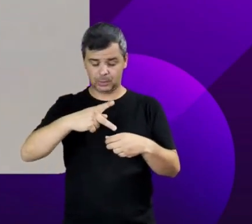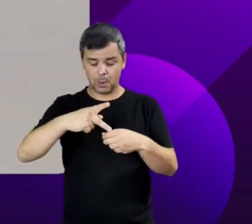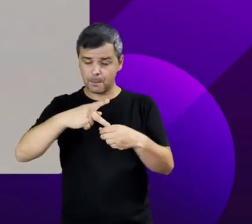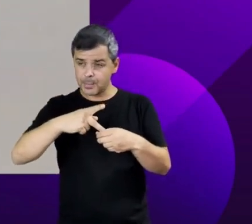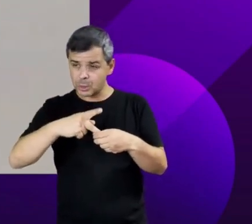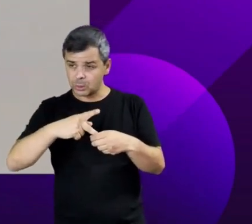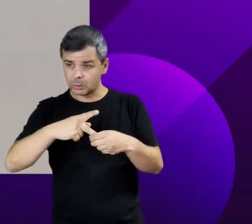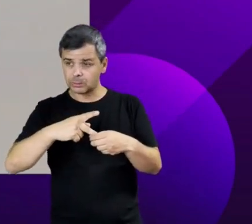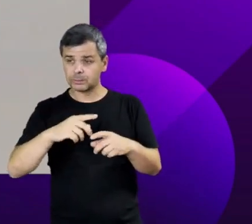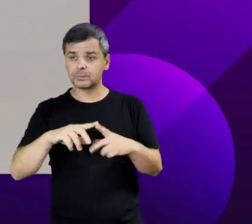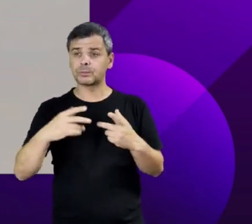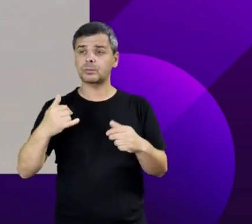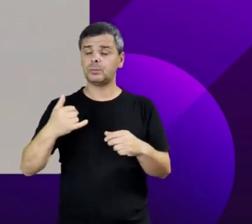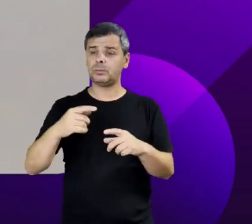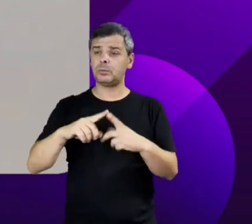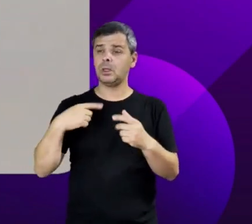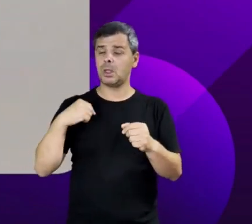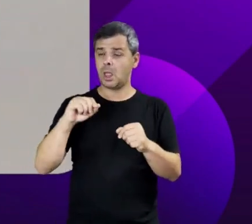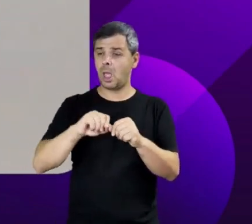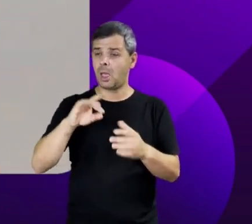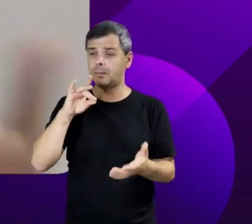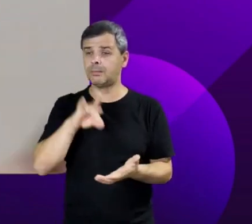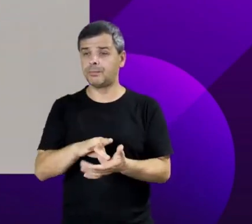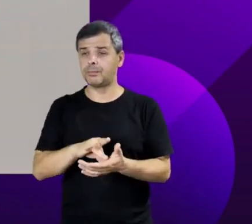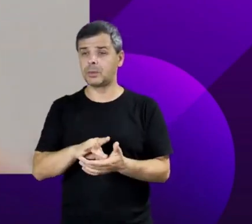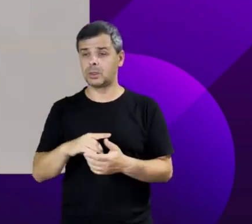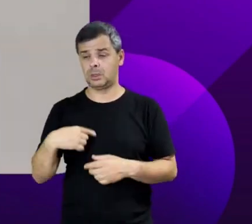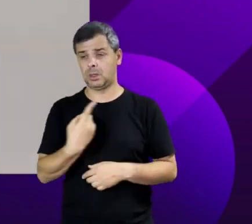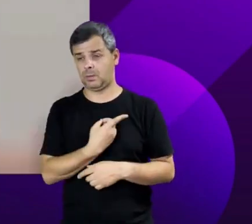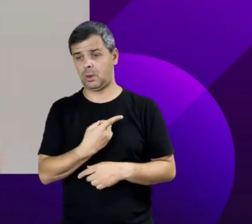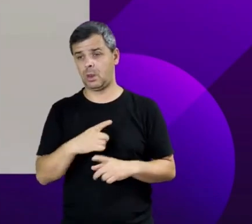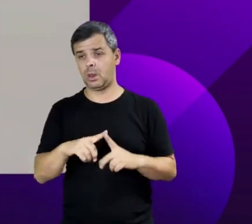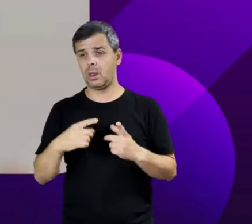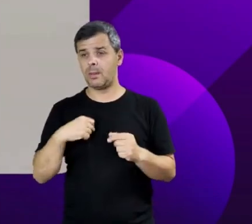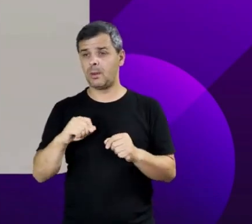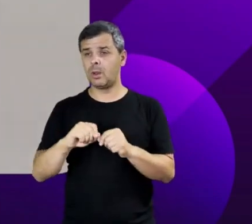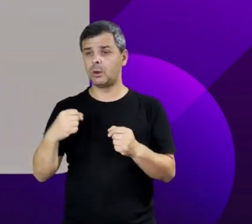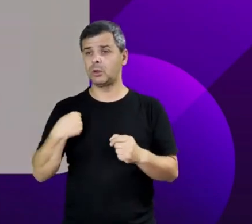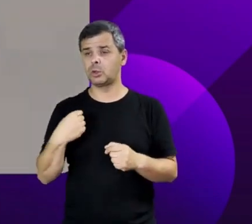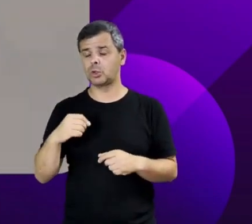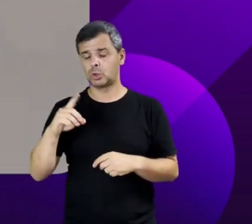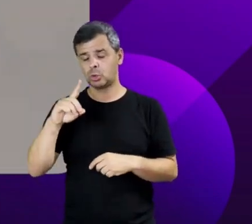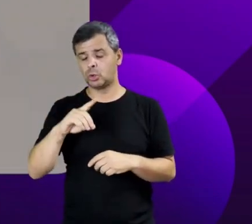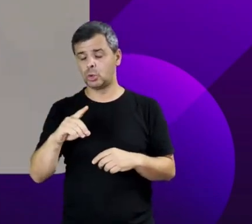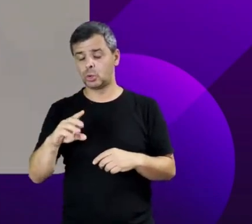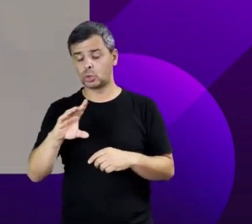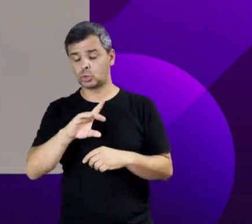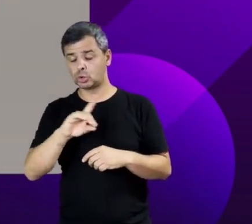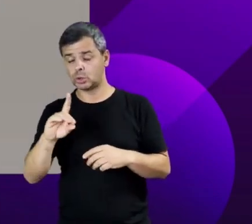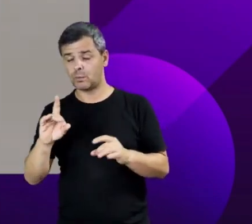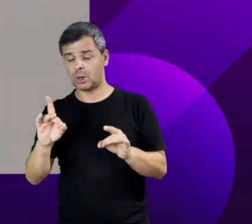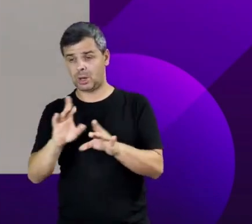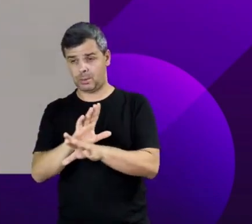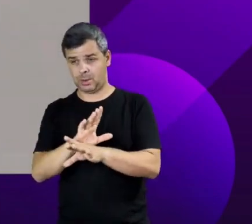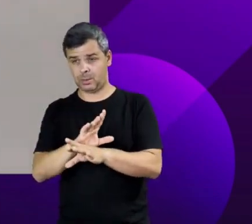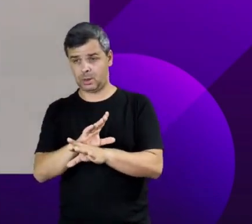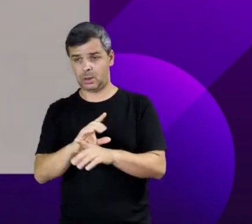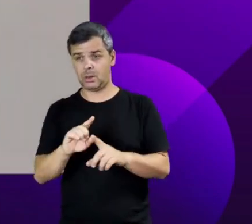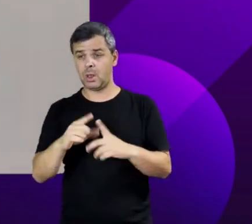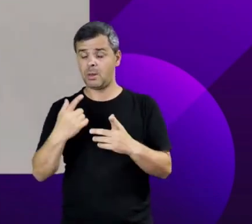petróleo. Eles efetivamente estavam e estão com os dias contados, além de